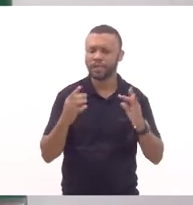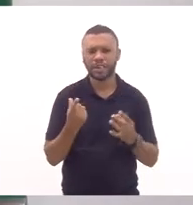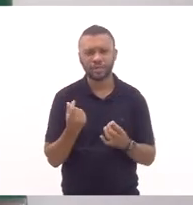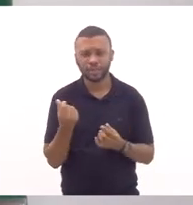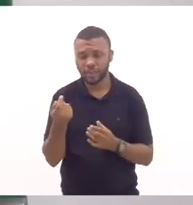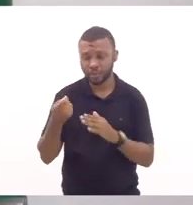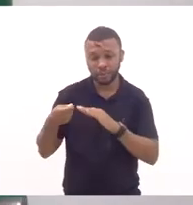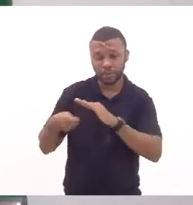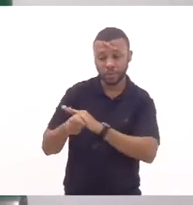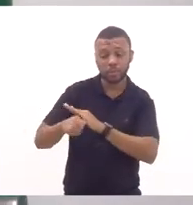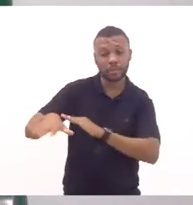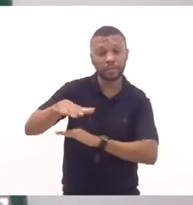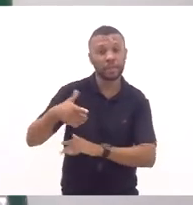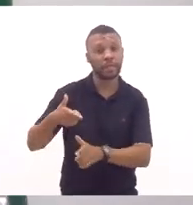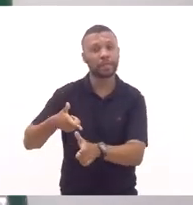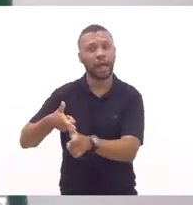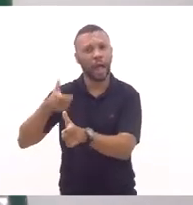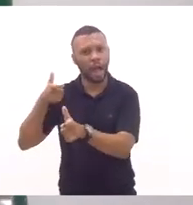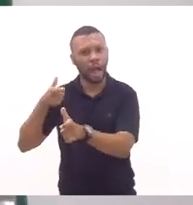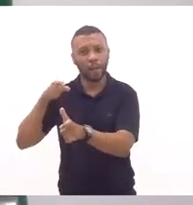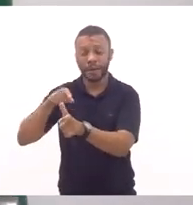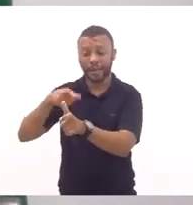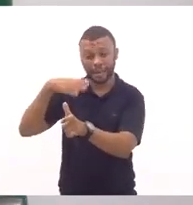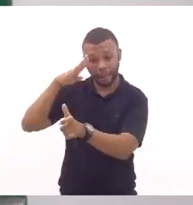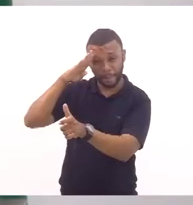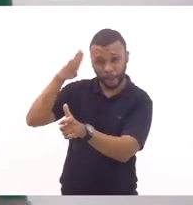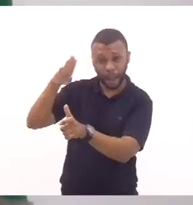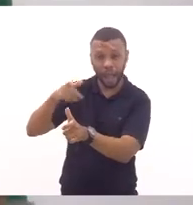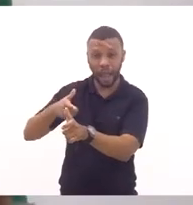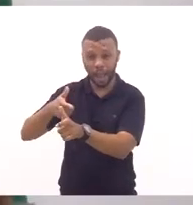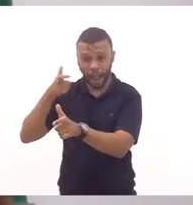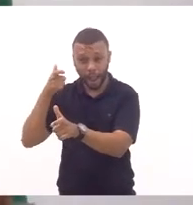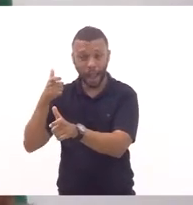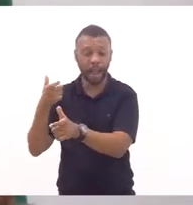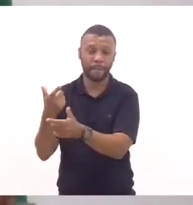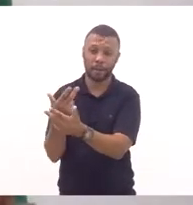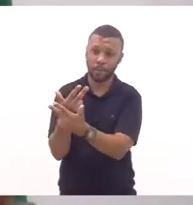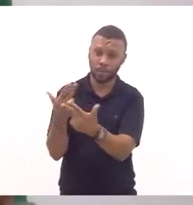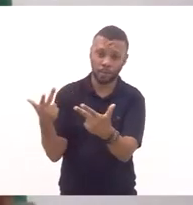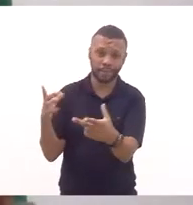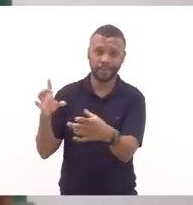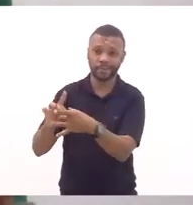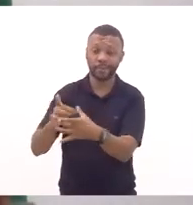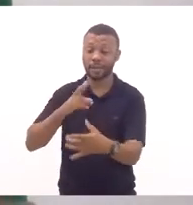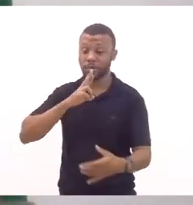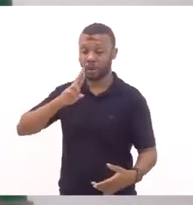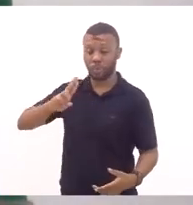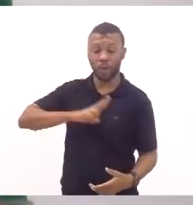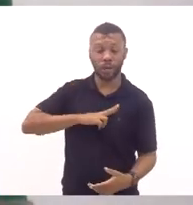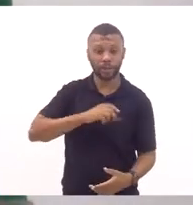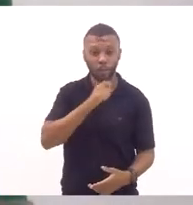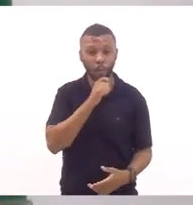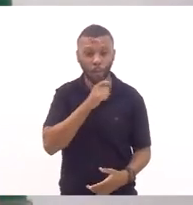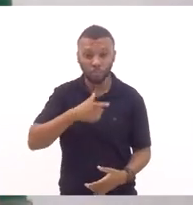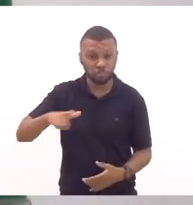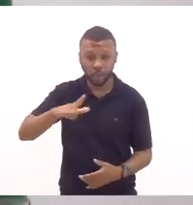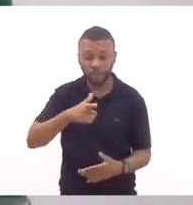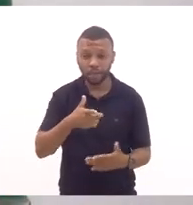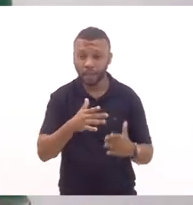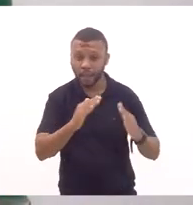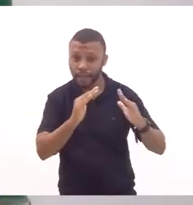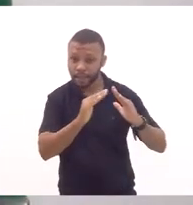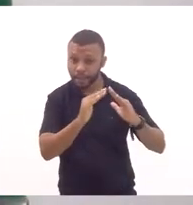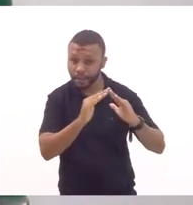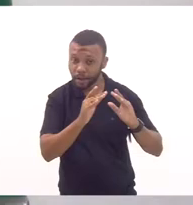indústria das armas, que é a tônica, né? Armas e munição, e nenhuma resposta. Por exemplo, a habitação de especial